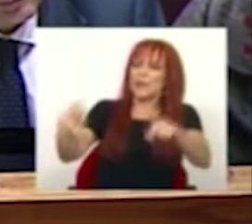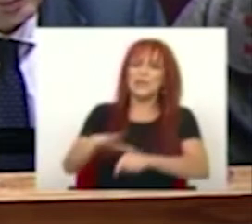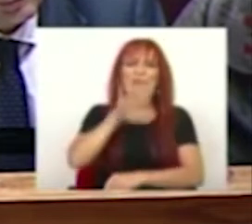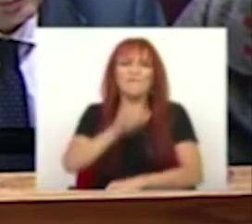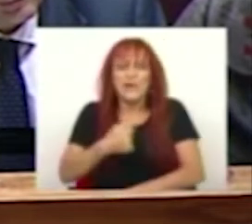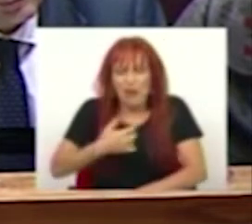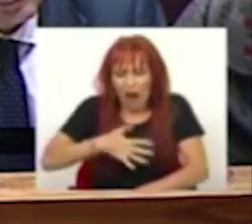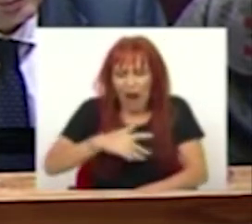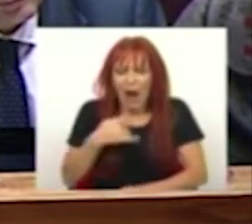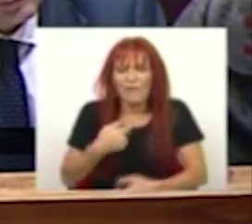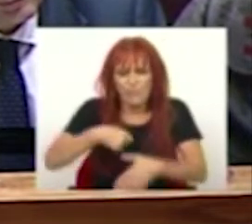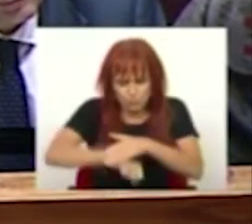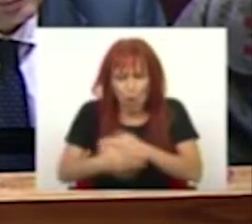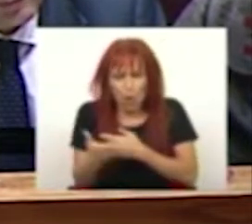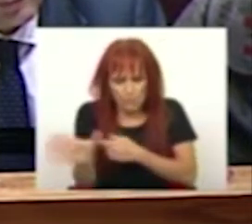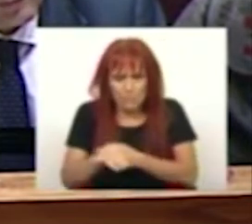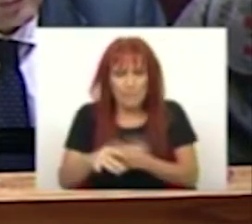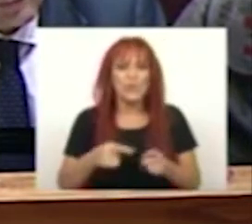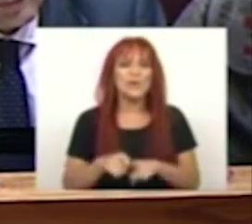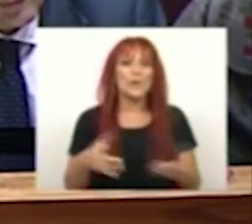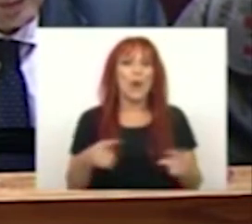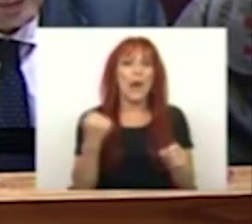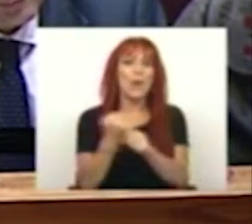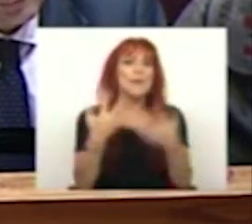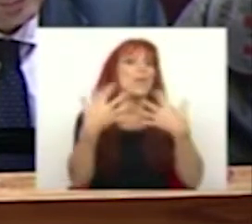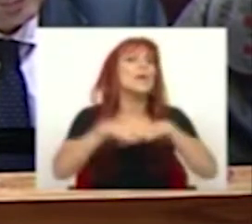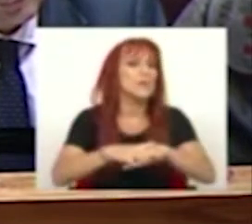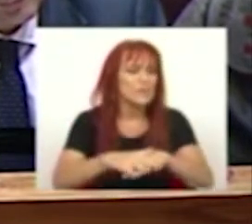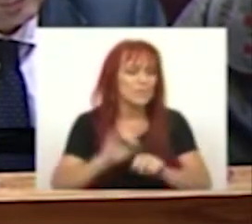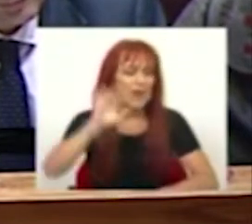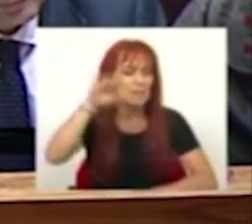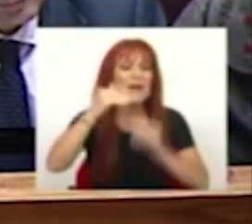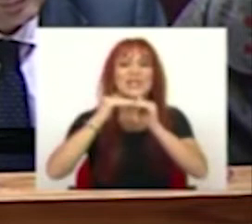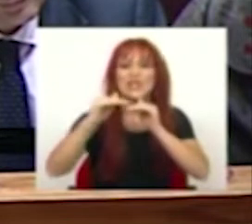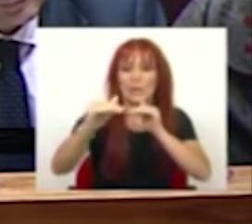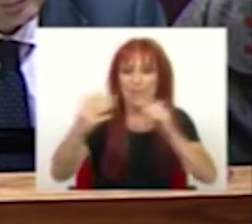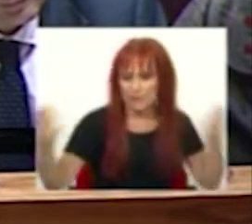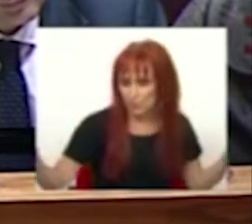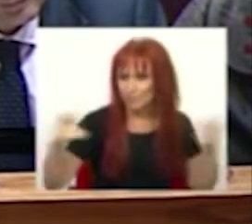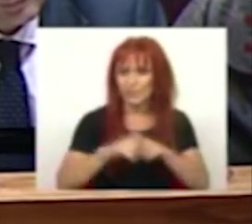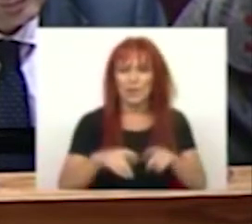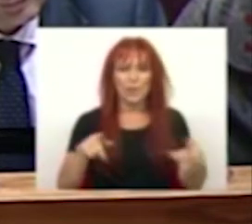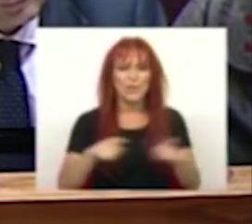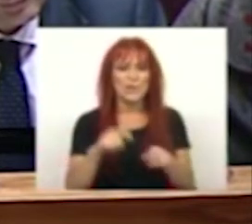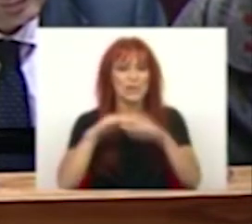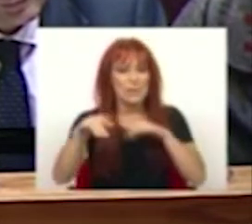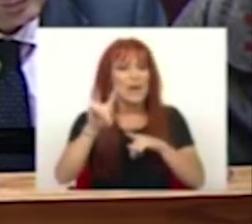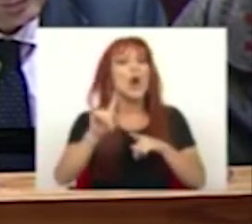filhos que efetivamente desejam ter. Isto implica uma ação integrada. Em primeiro lugar, estabilidade. Estabilidade no